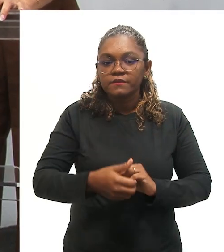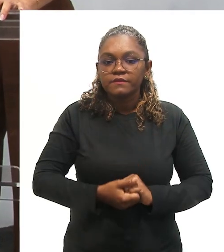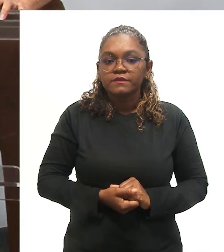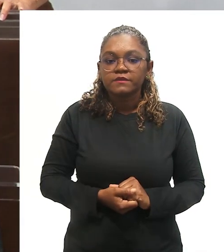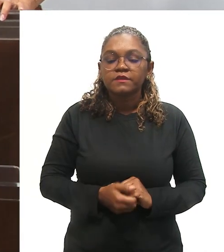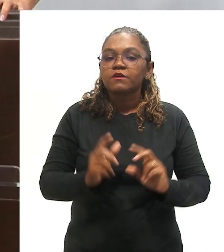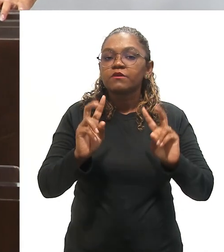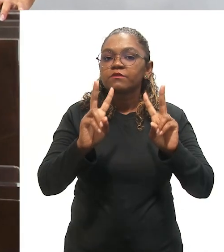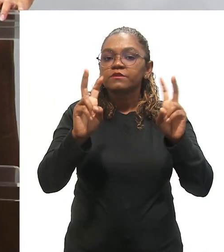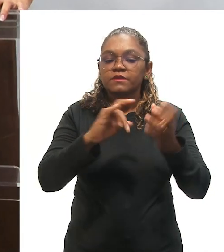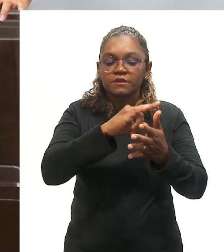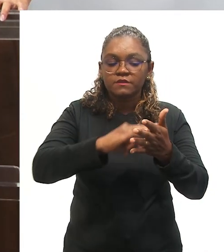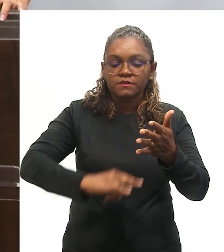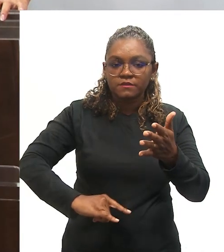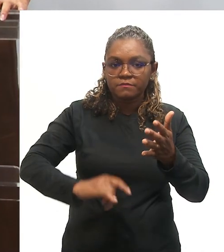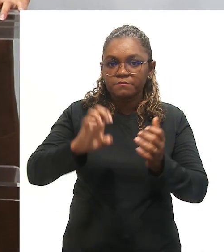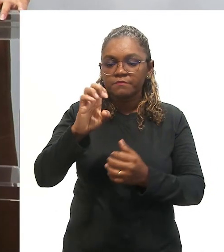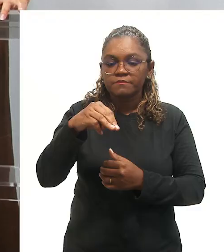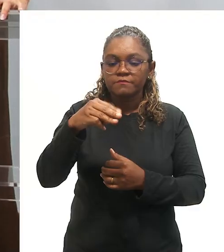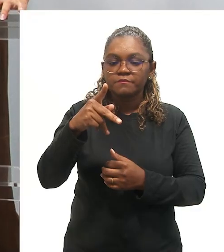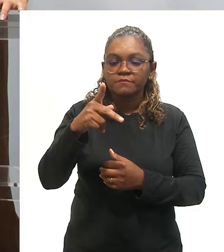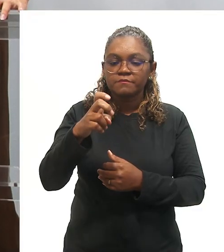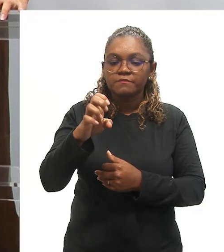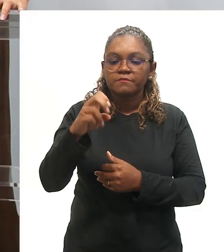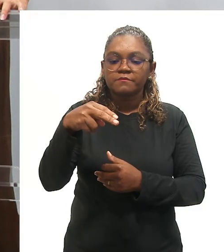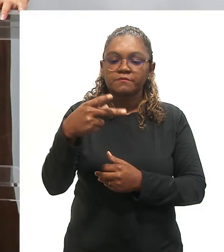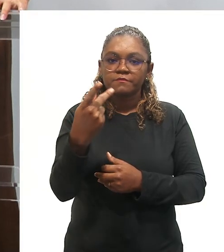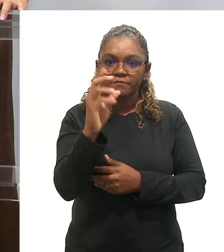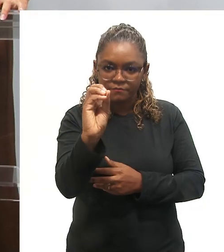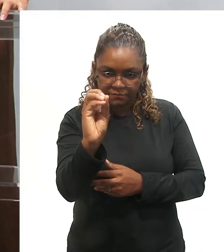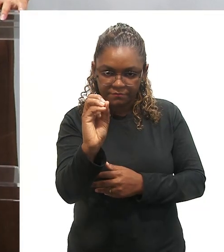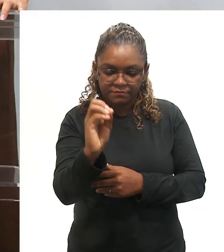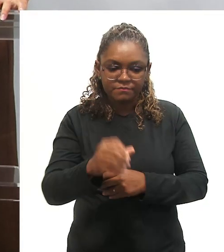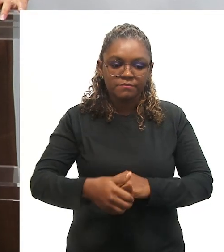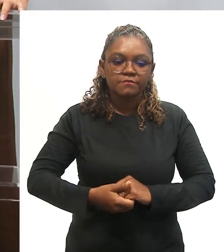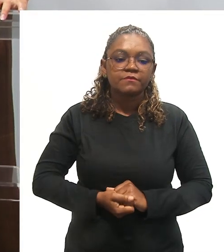empenho, vamos só continuar o link lá do empenho.